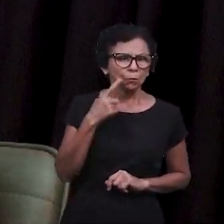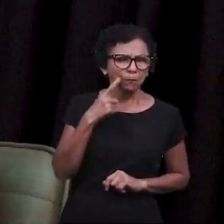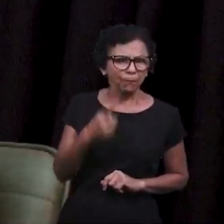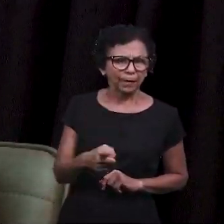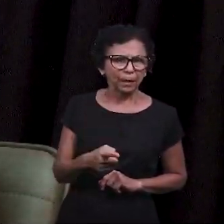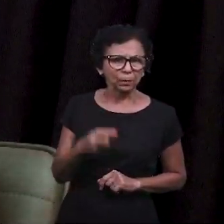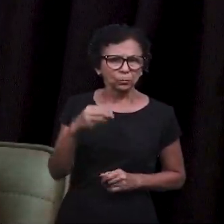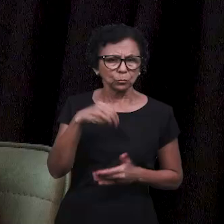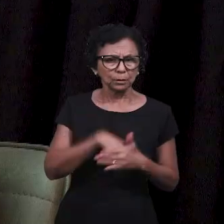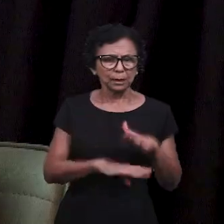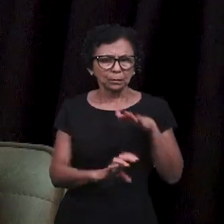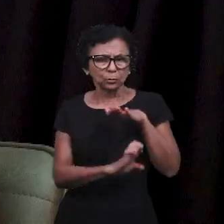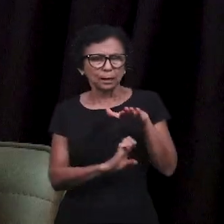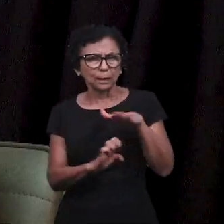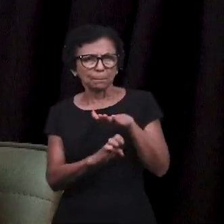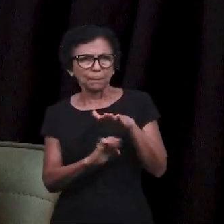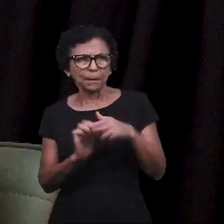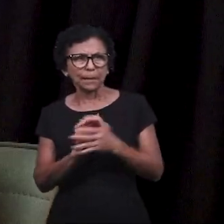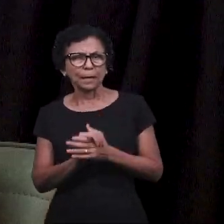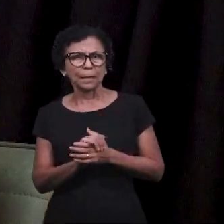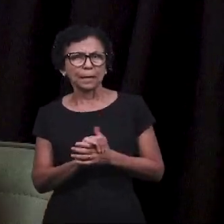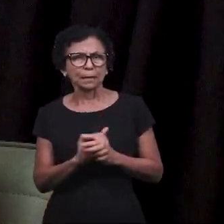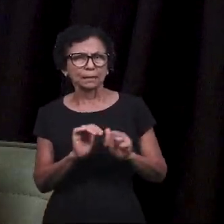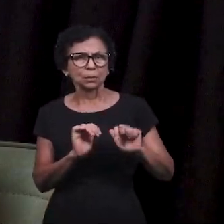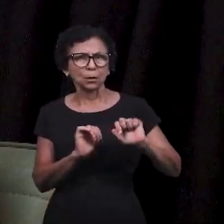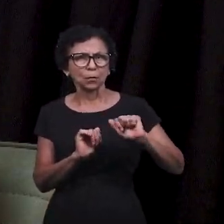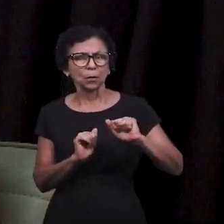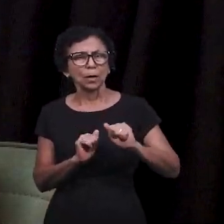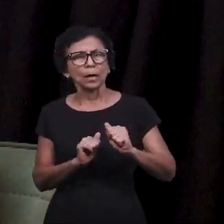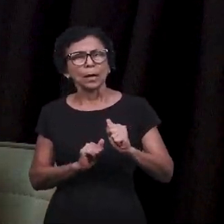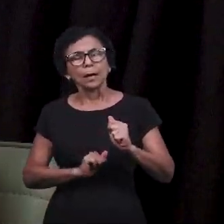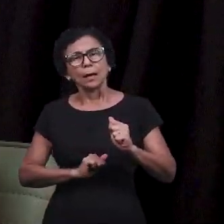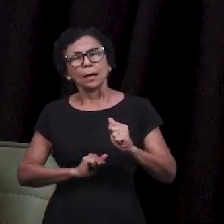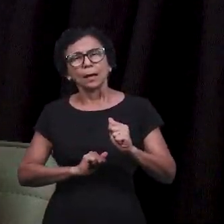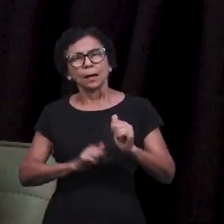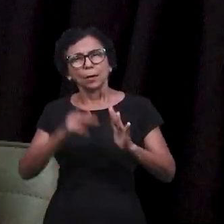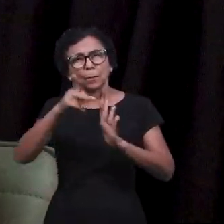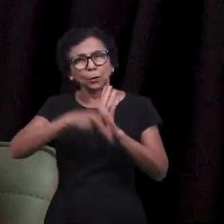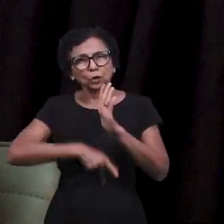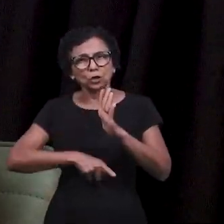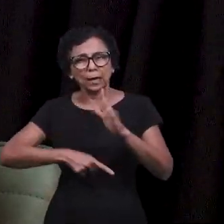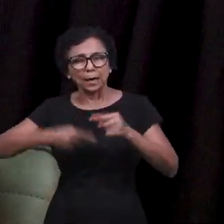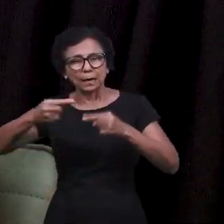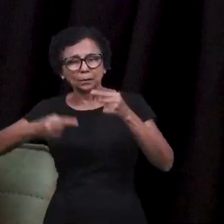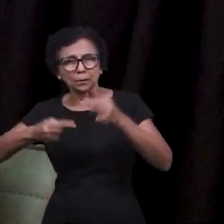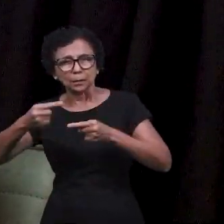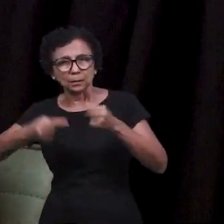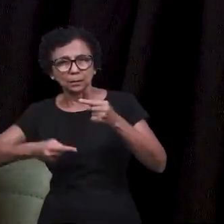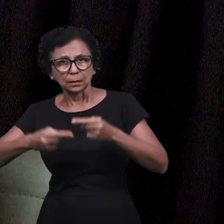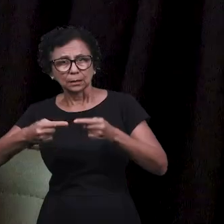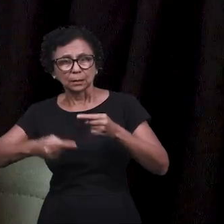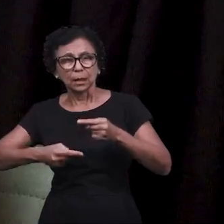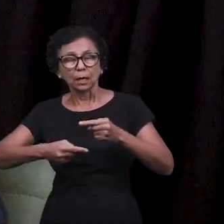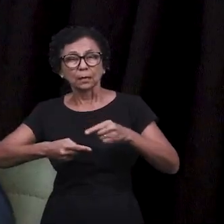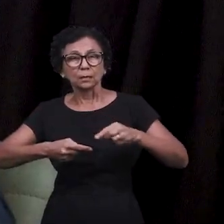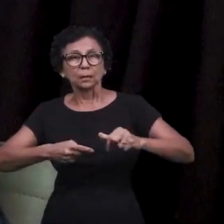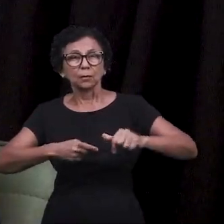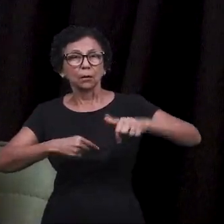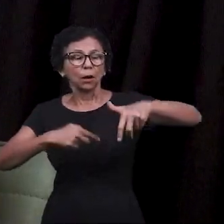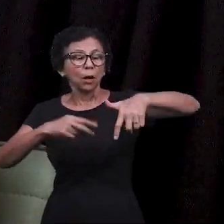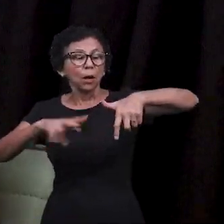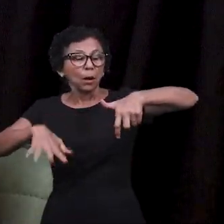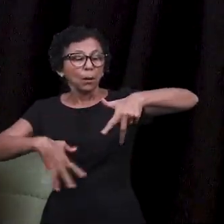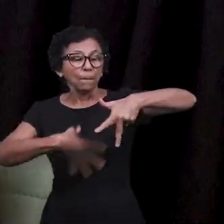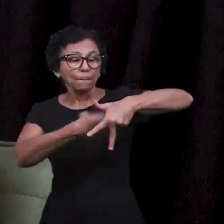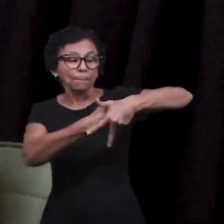exemplo, estão fraudando licitações, estão cometendo assédio sexual dentro da empresa. Hoje acontece muito assédio moral, que ainda